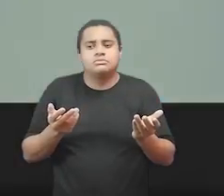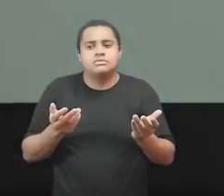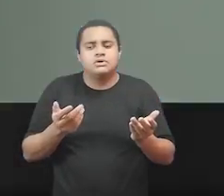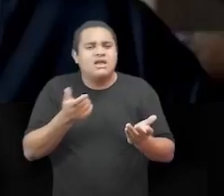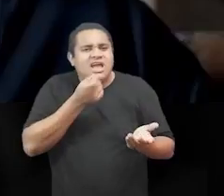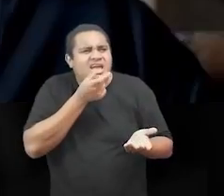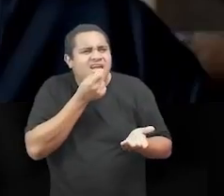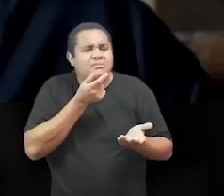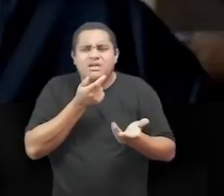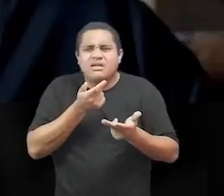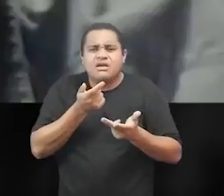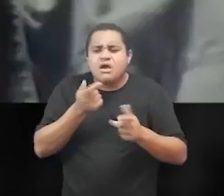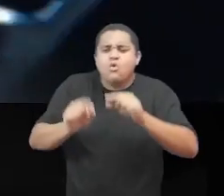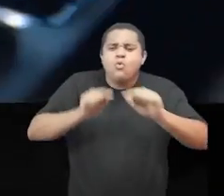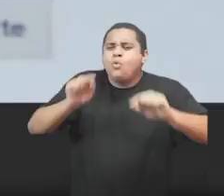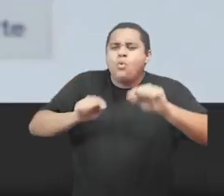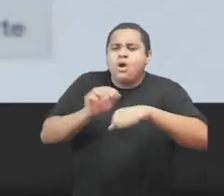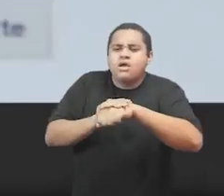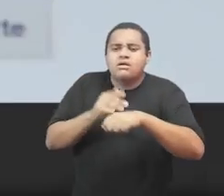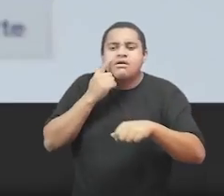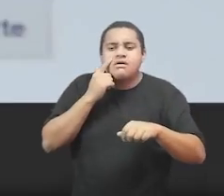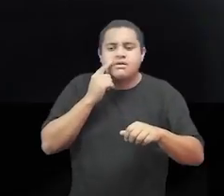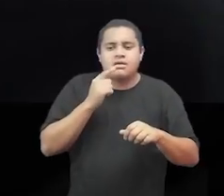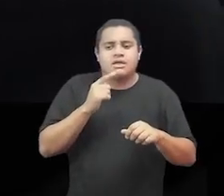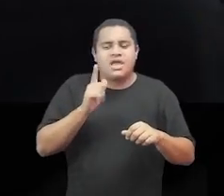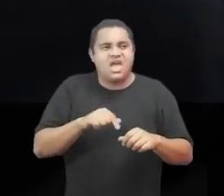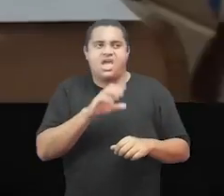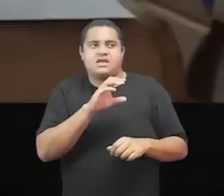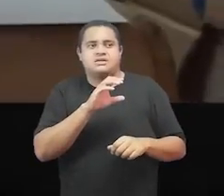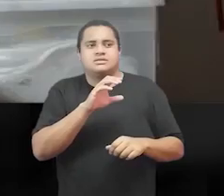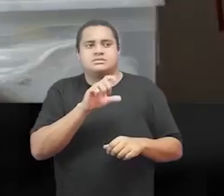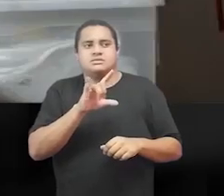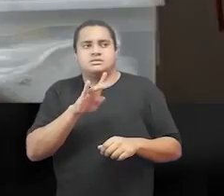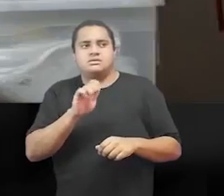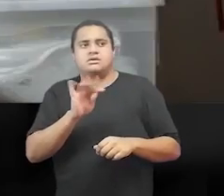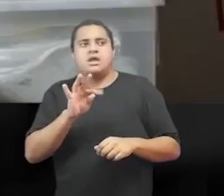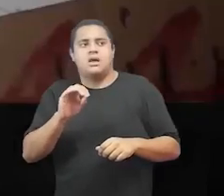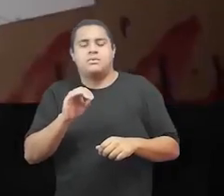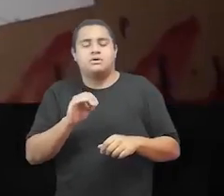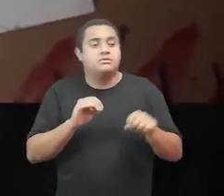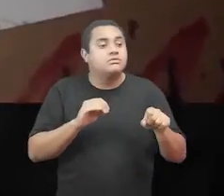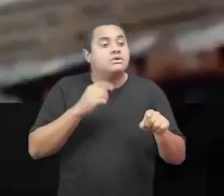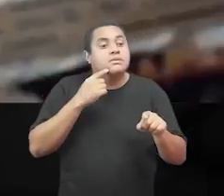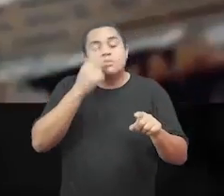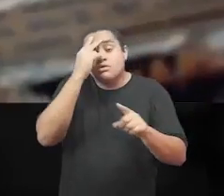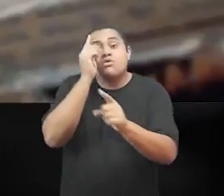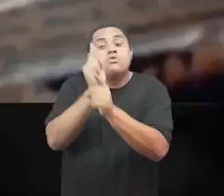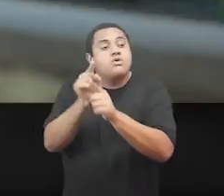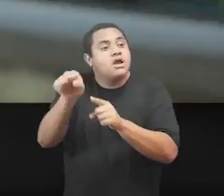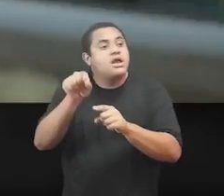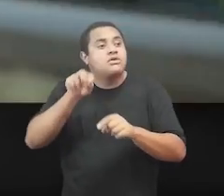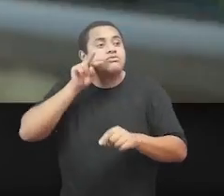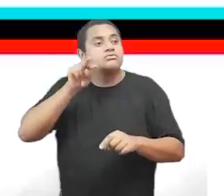alguma coisa que eu posso tomar? A gente não tem ideia do que está acontecendo, né? O nome disso aí é celibato. A gente tem que achar alguém que você não esteja vendo.